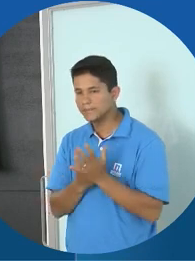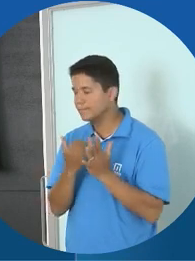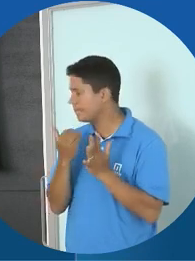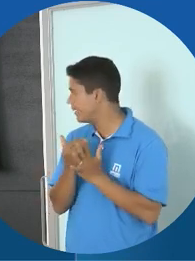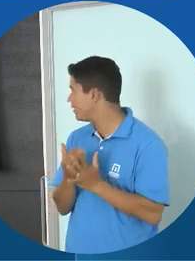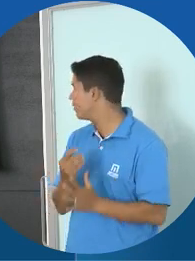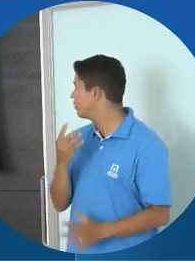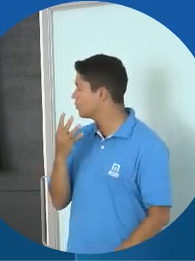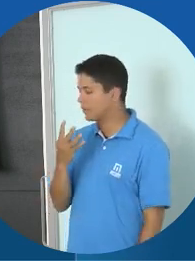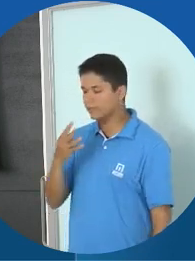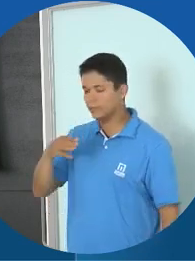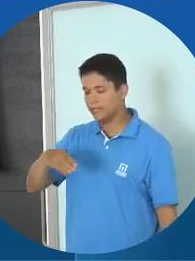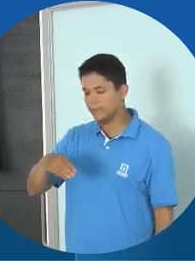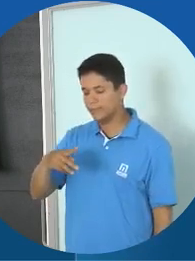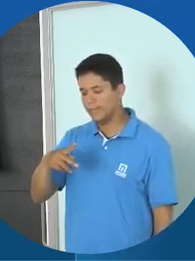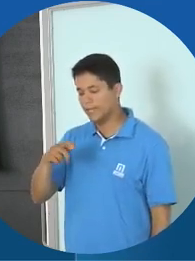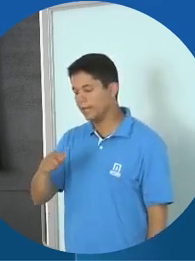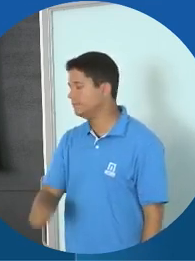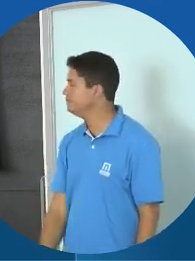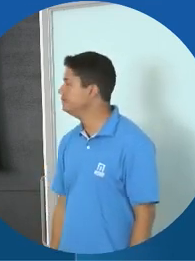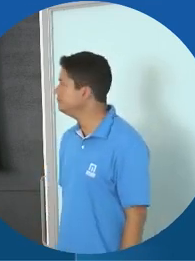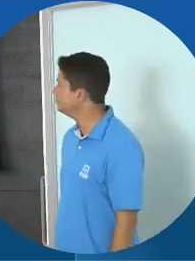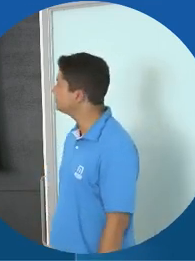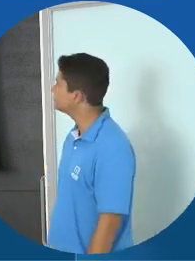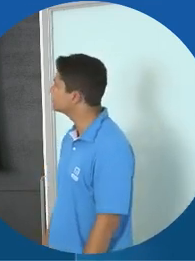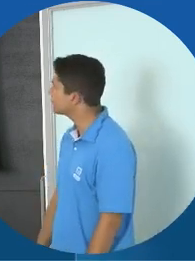4 MPa.